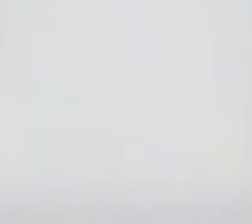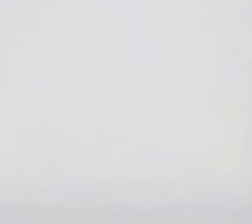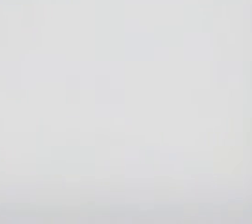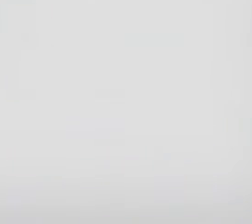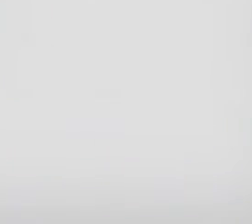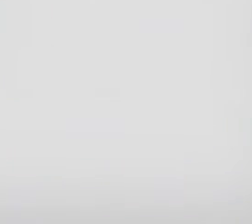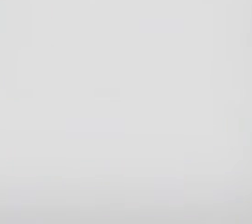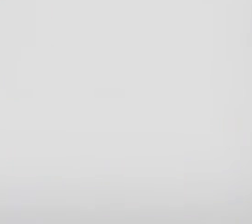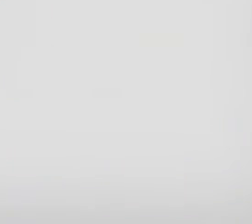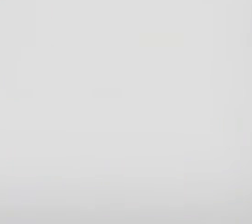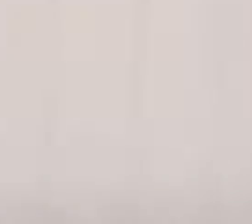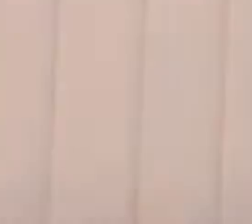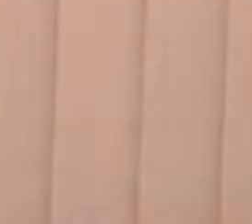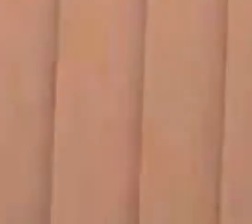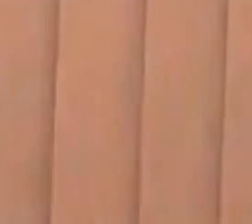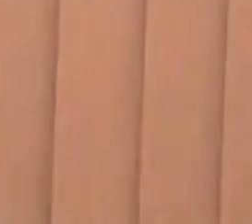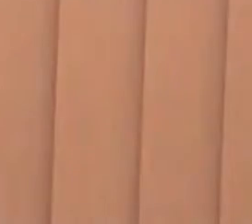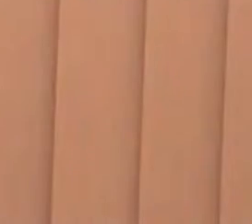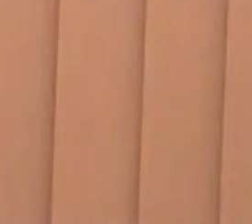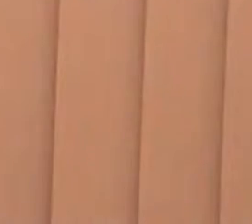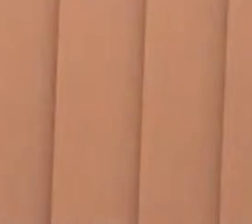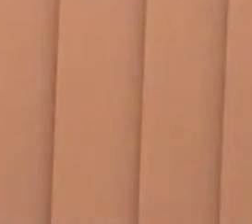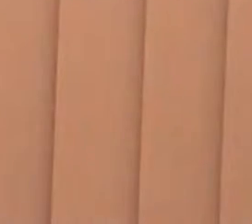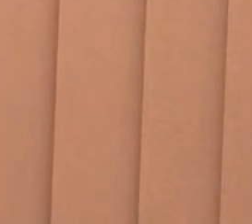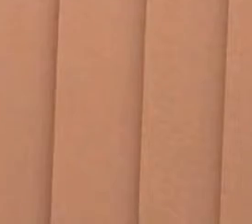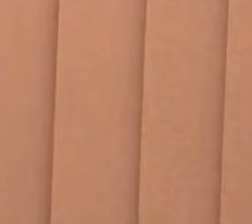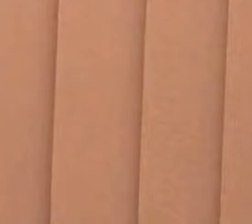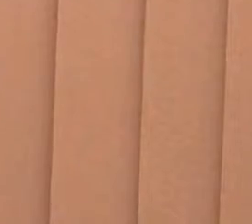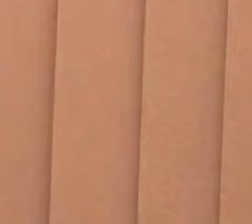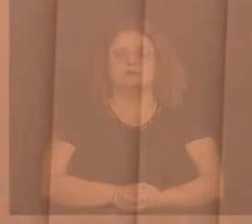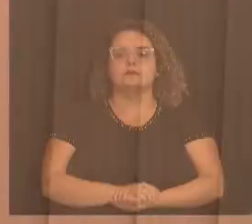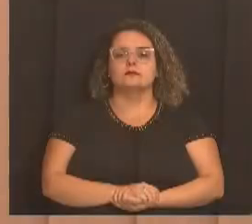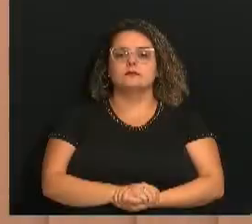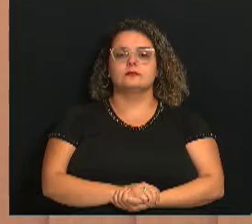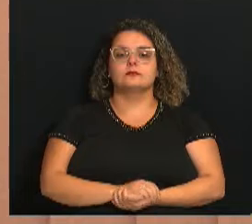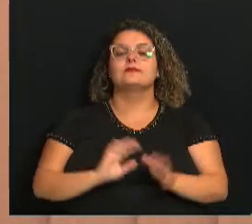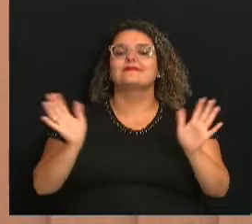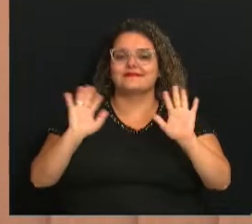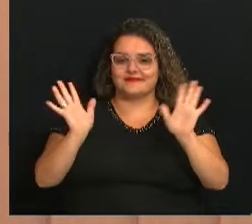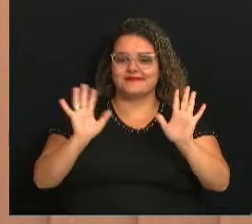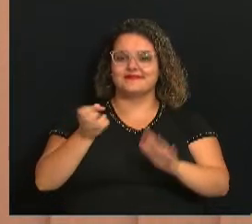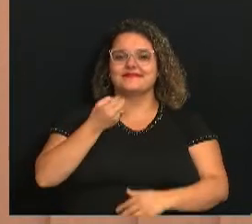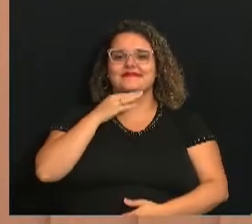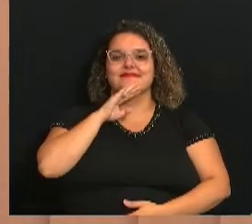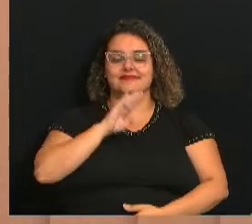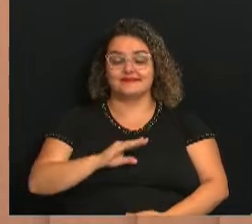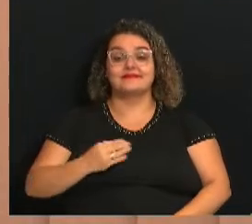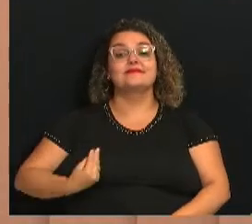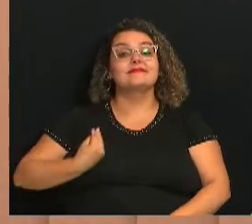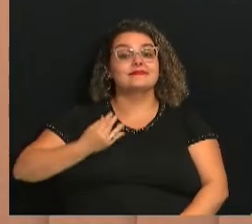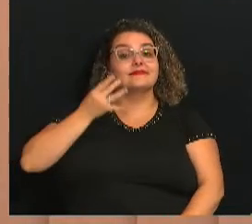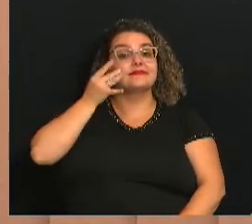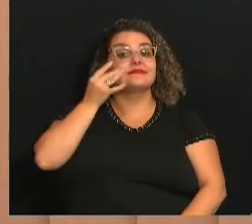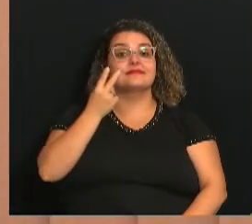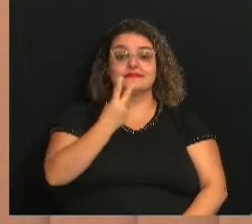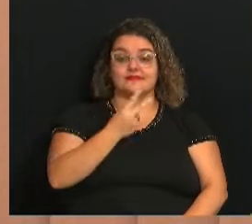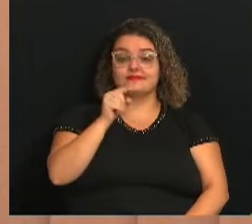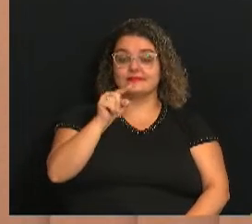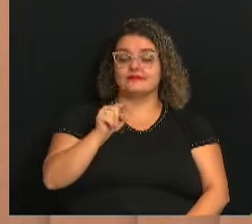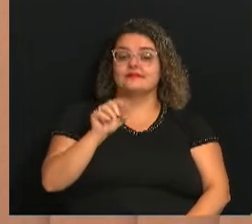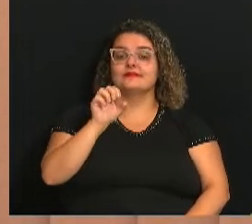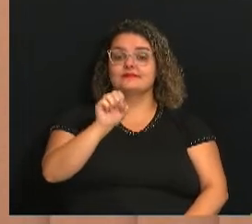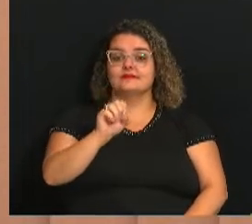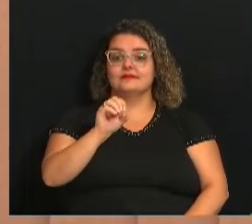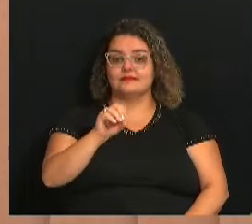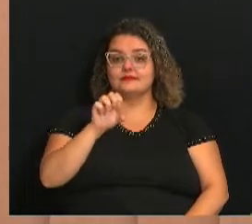TV Câmara, Campinas. Olá, boa tarde. Estamos ao vivo agora, 2h08, e a partir